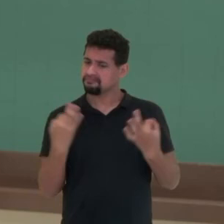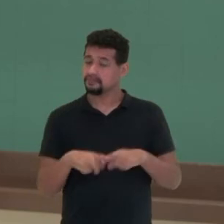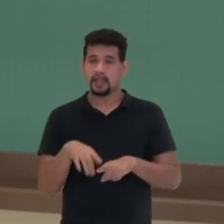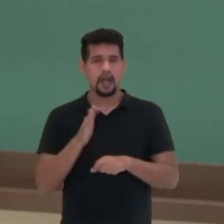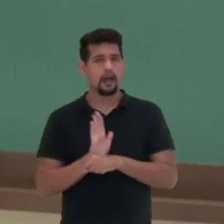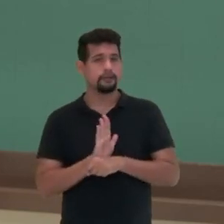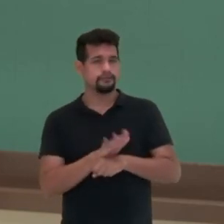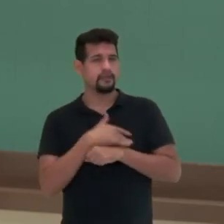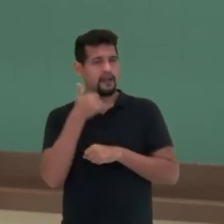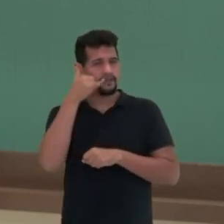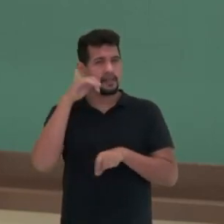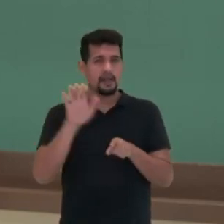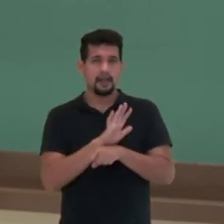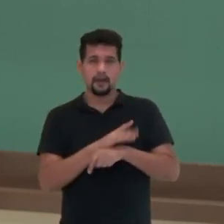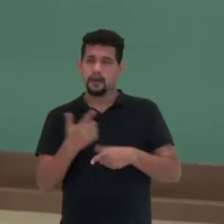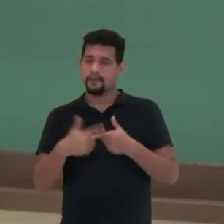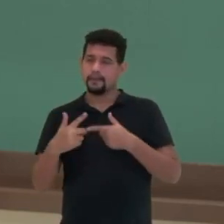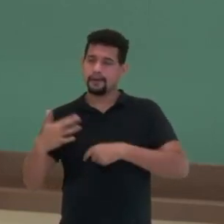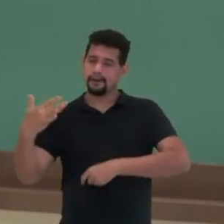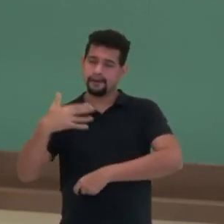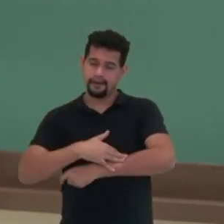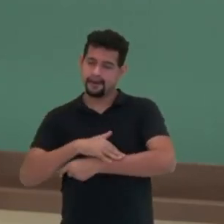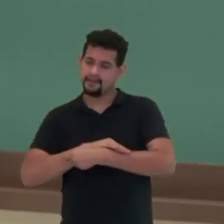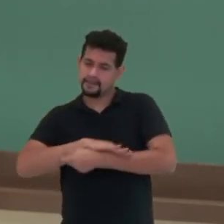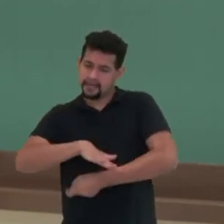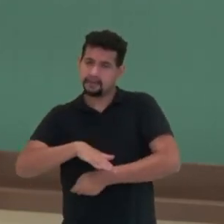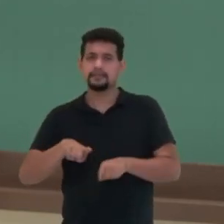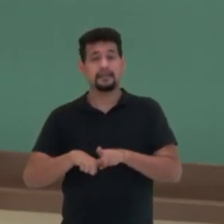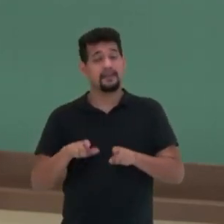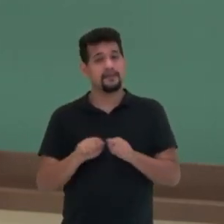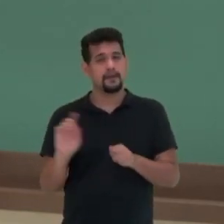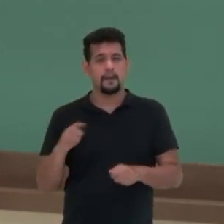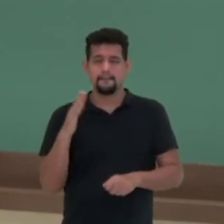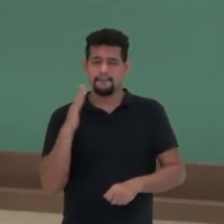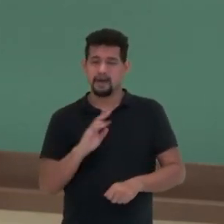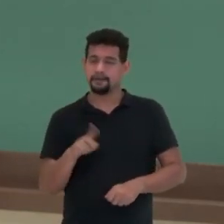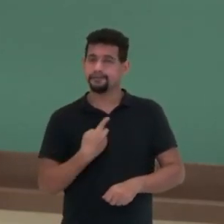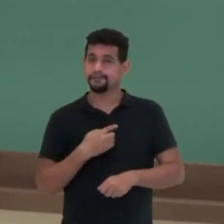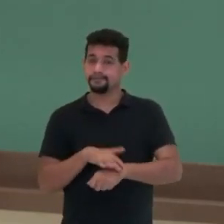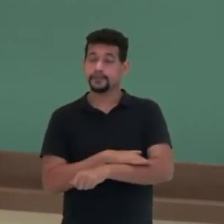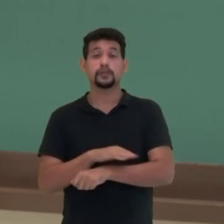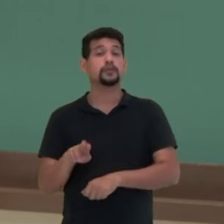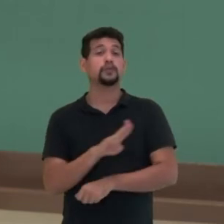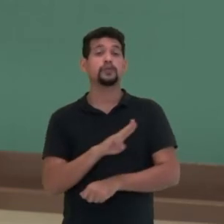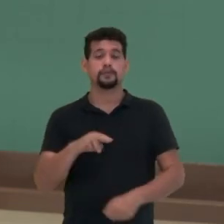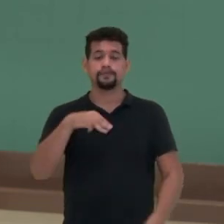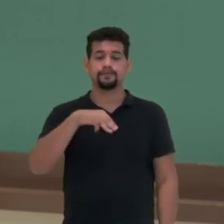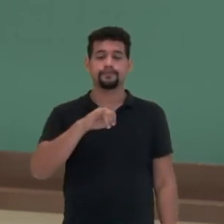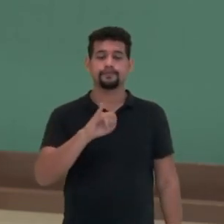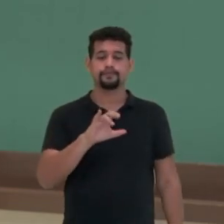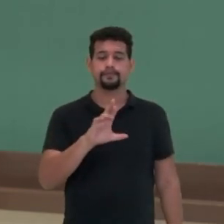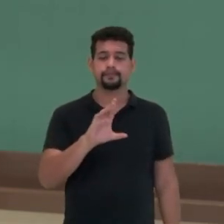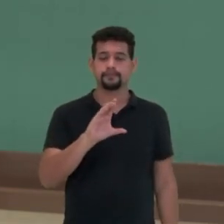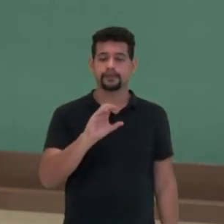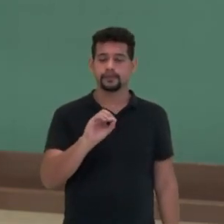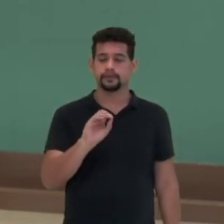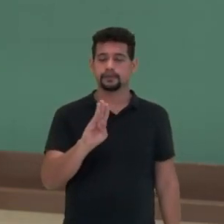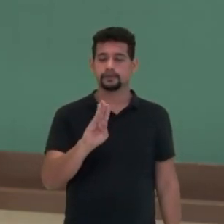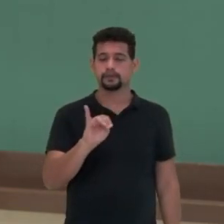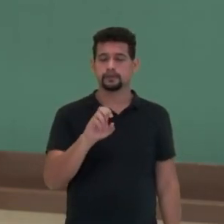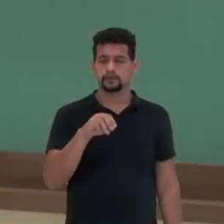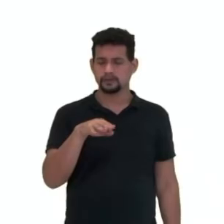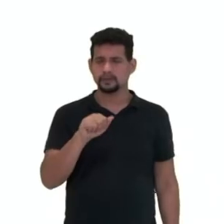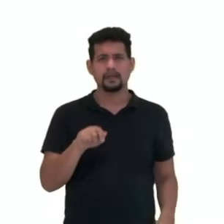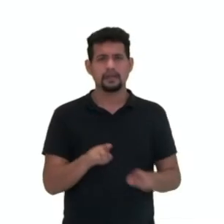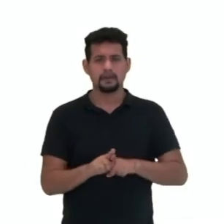evitar agentes até externos, né? Fazer mal para a nossa pele, chamado de microbioma. Então, olha na imagem aqui, ó,